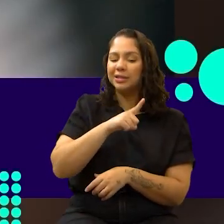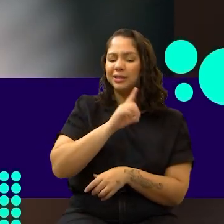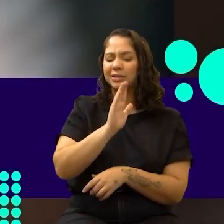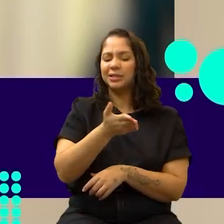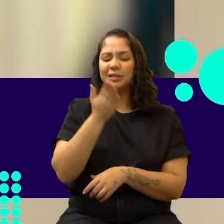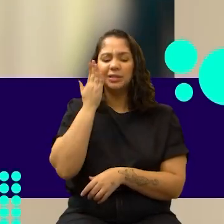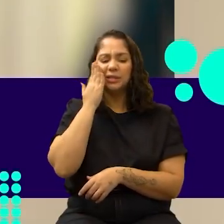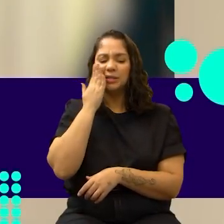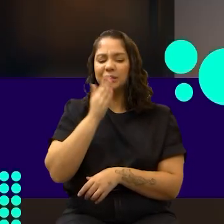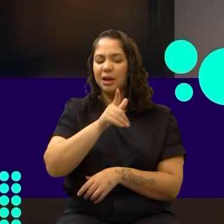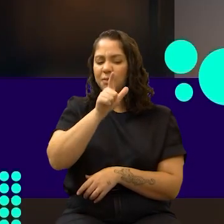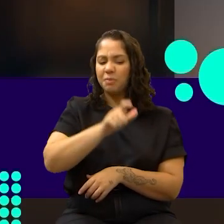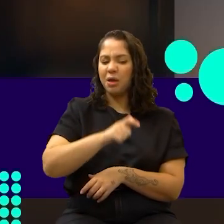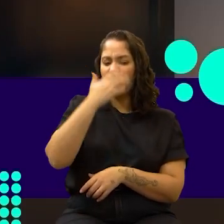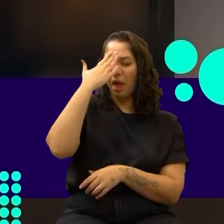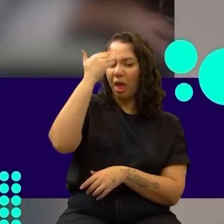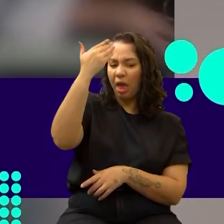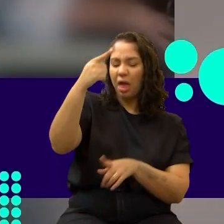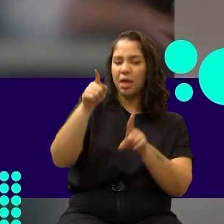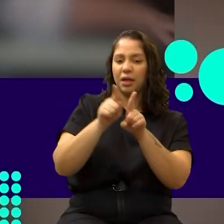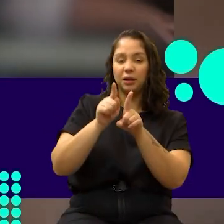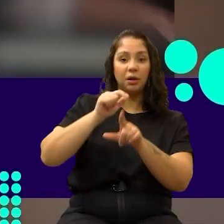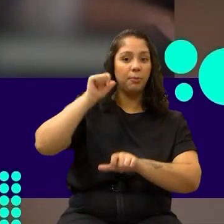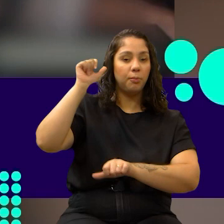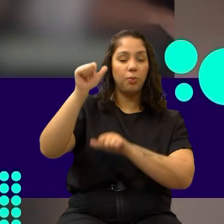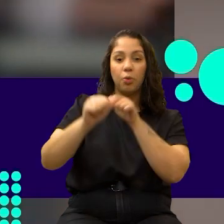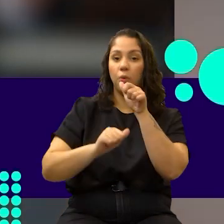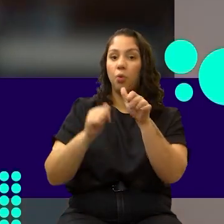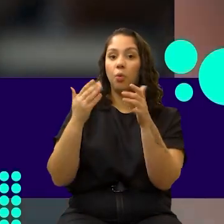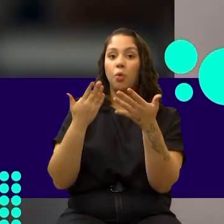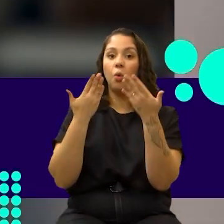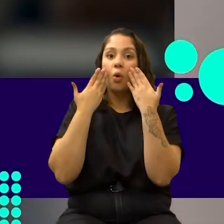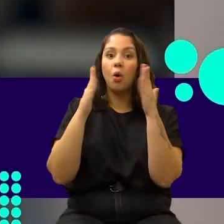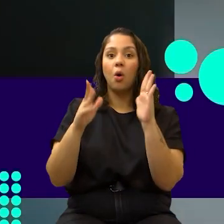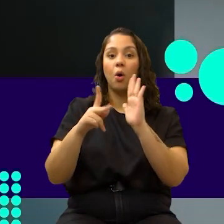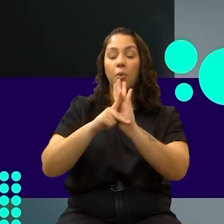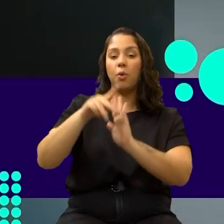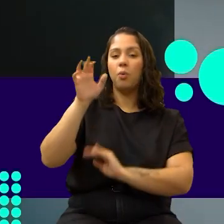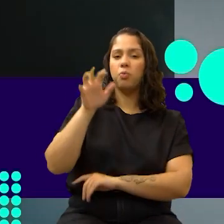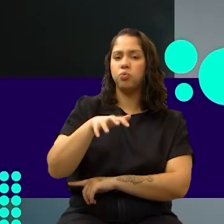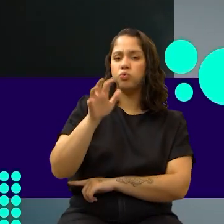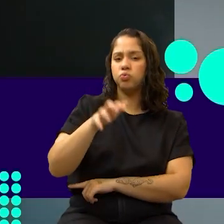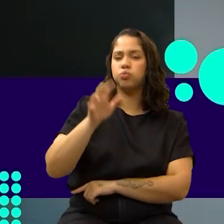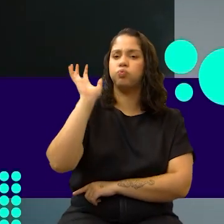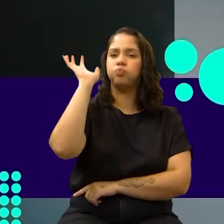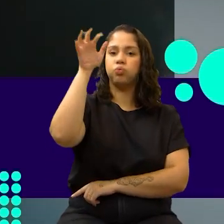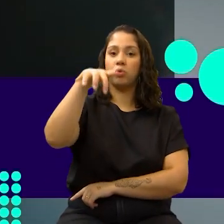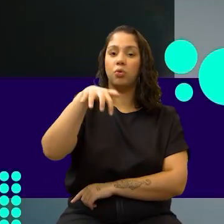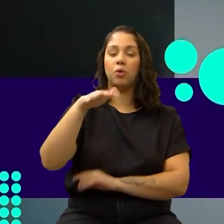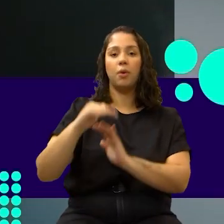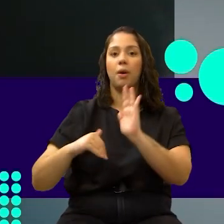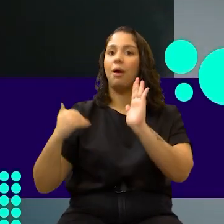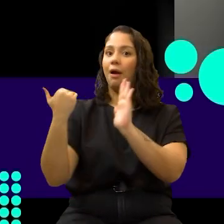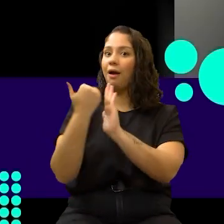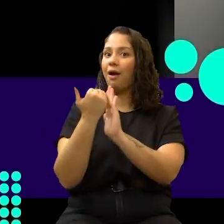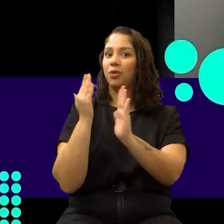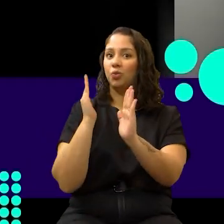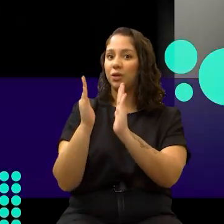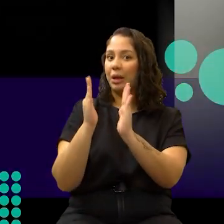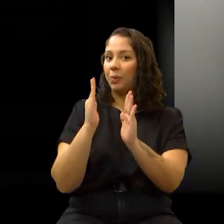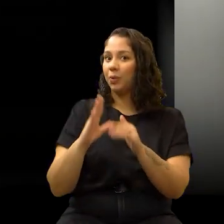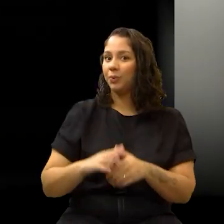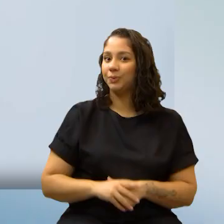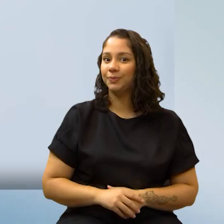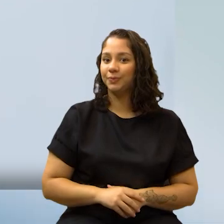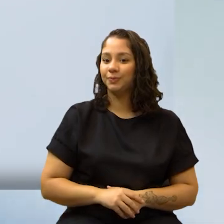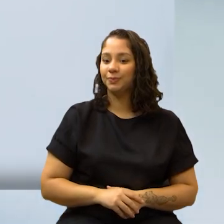de uma mãe que conhece o valor do imenso talento de seu filho e o fenômeno do basquete que se tornaria o maior de todos os